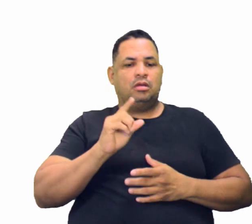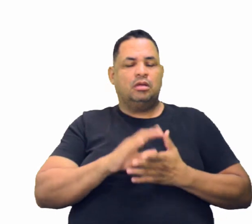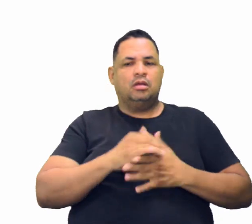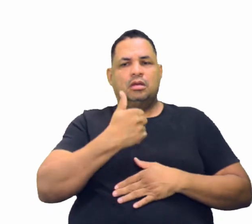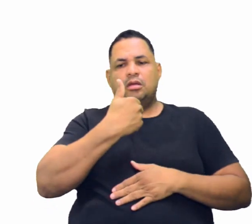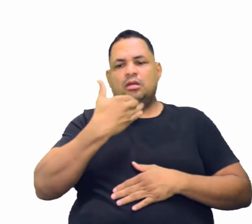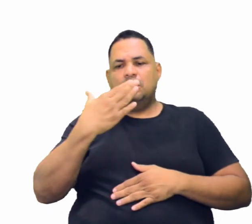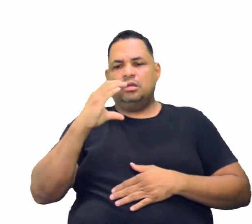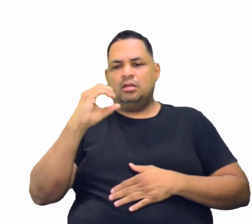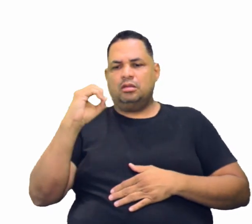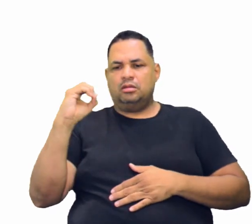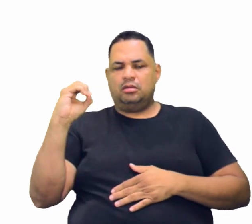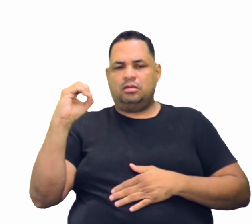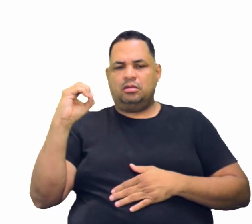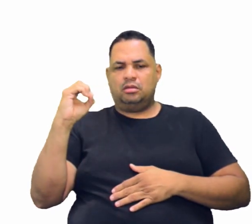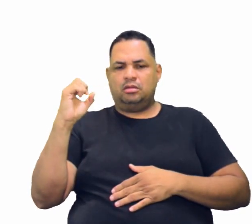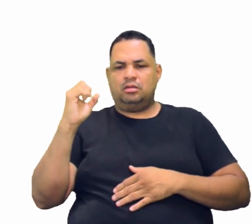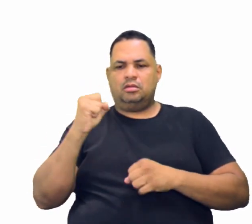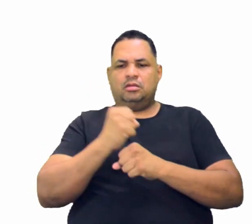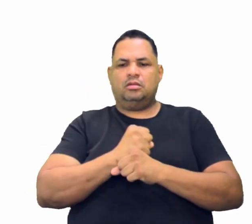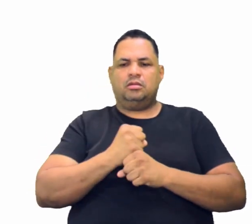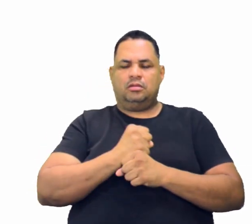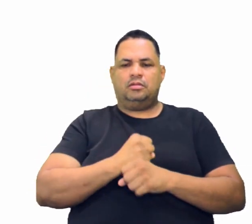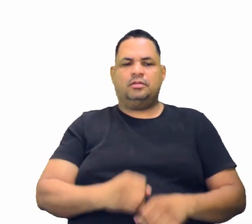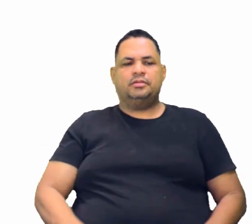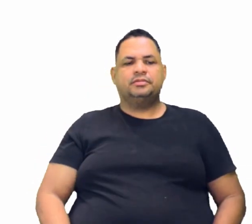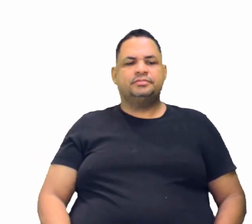aí? Qual é?